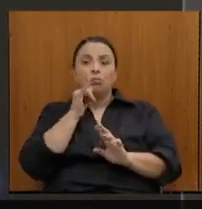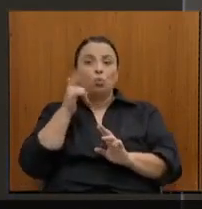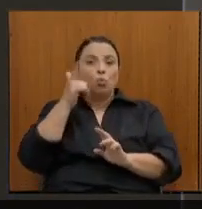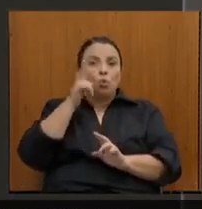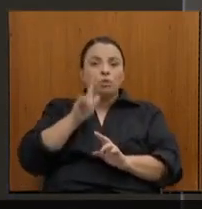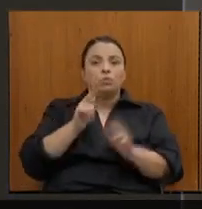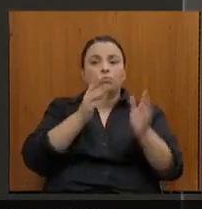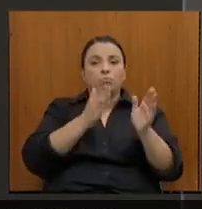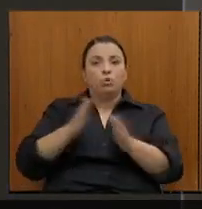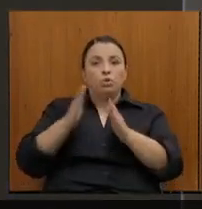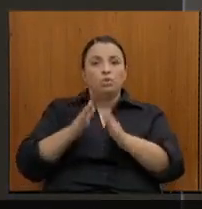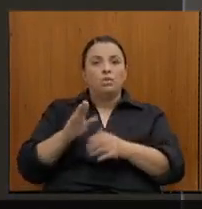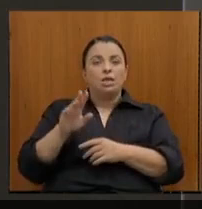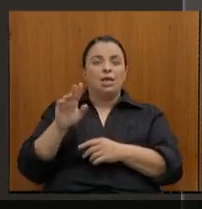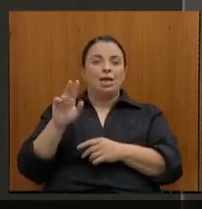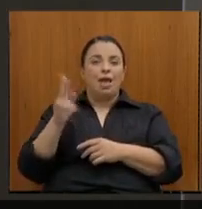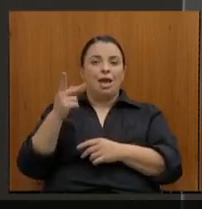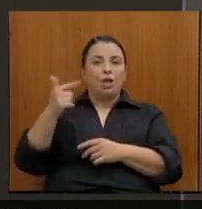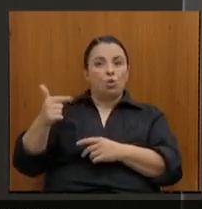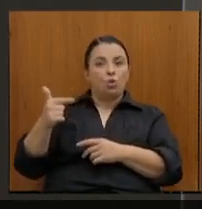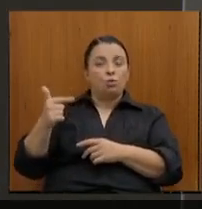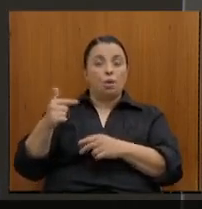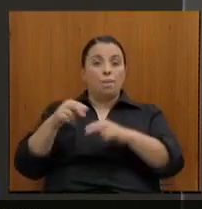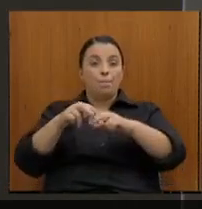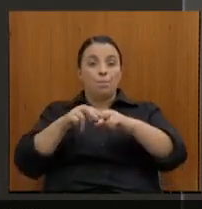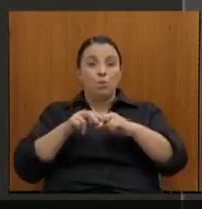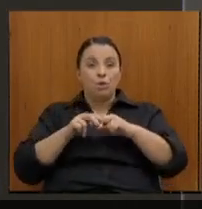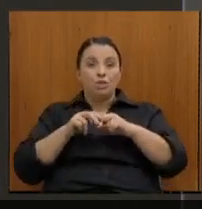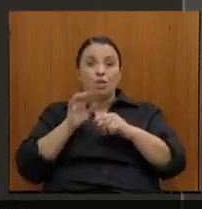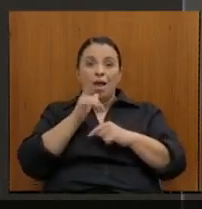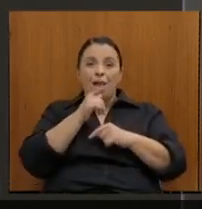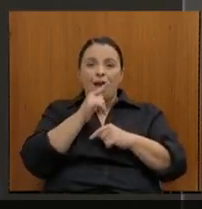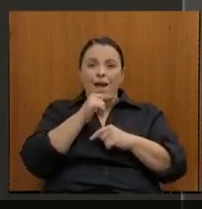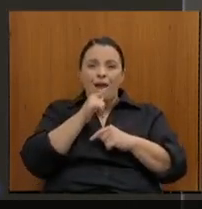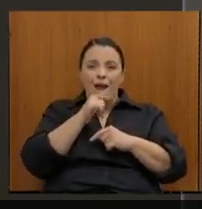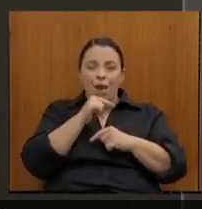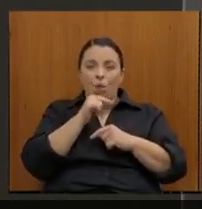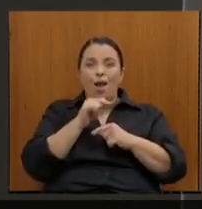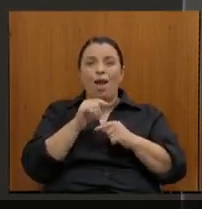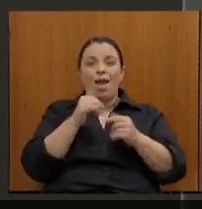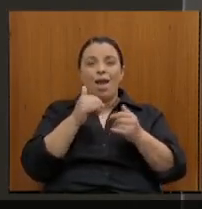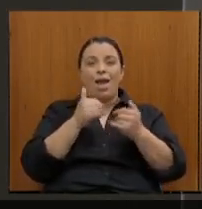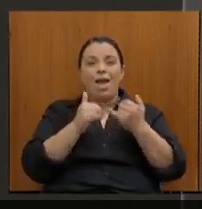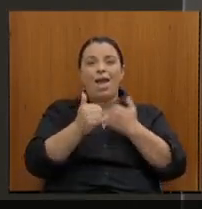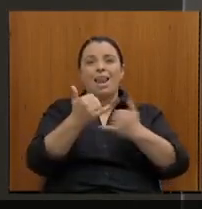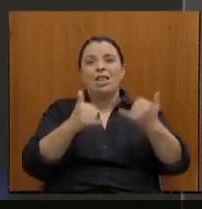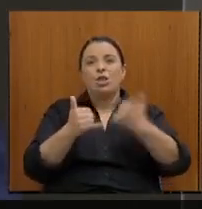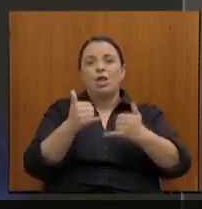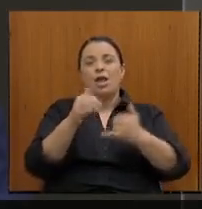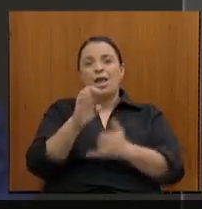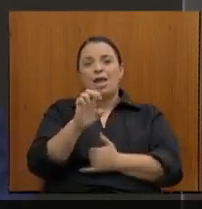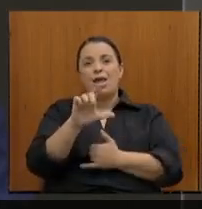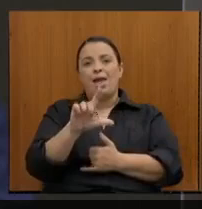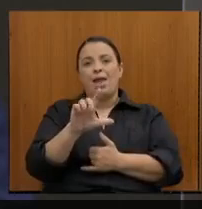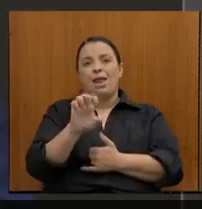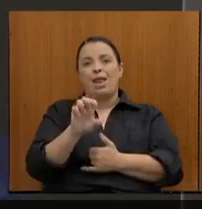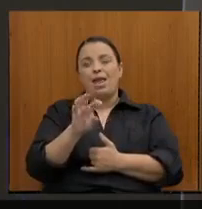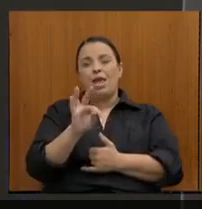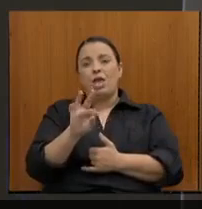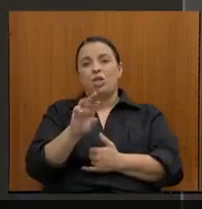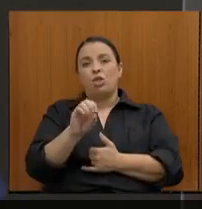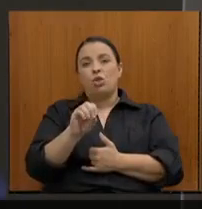por eletrólise por exemplo da água não é um processo complicado O problema é que você gasta muita energia